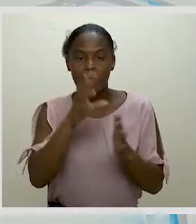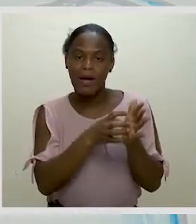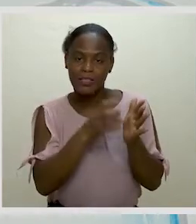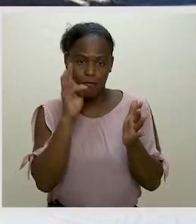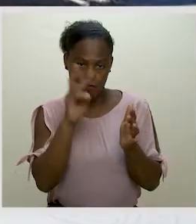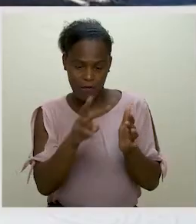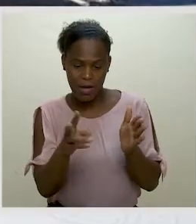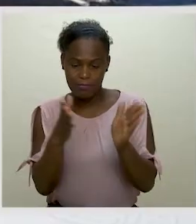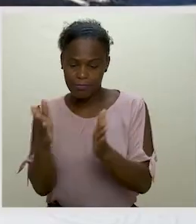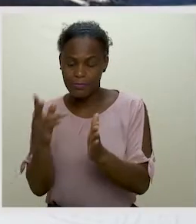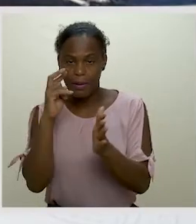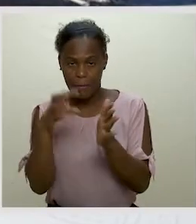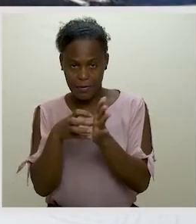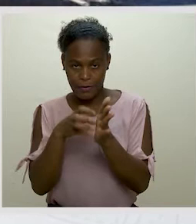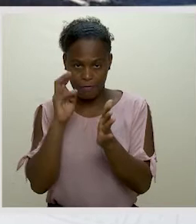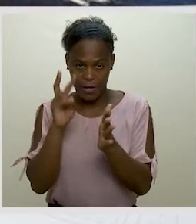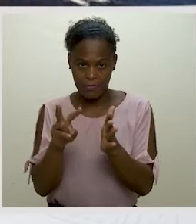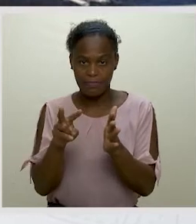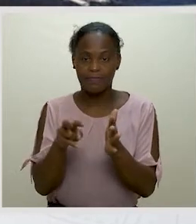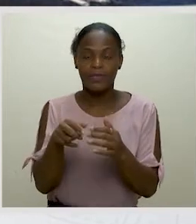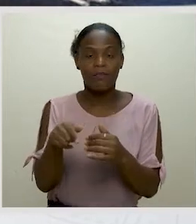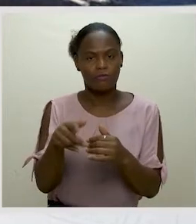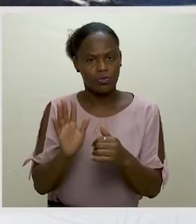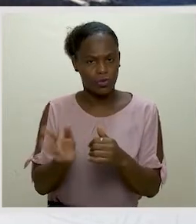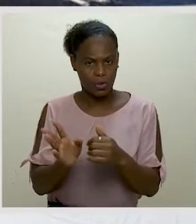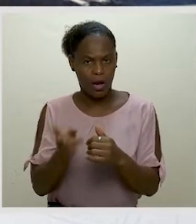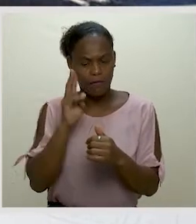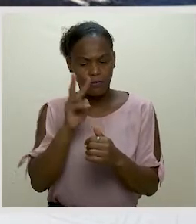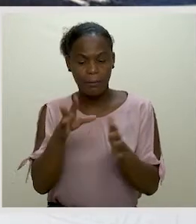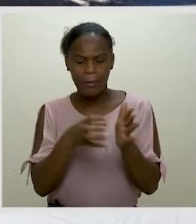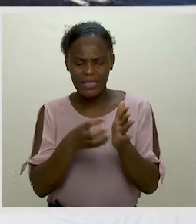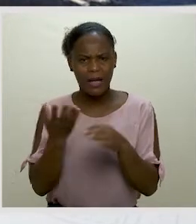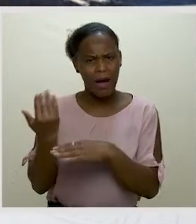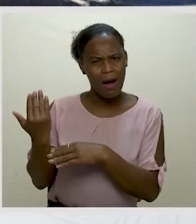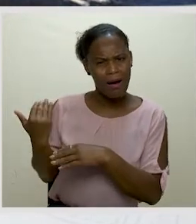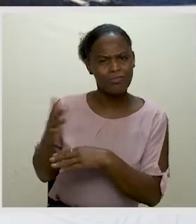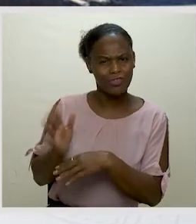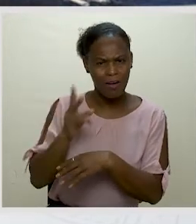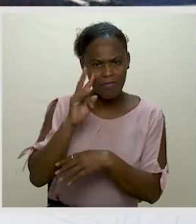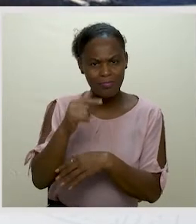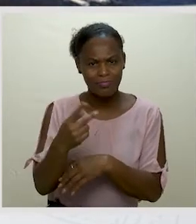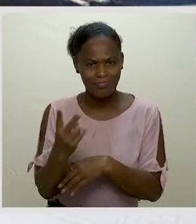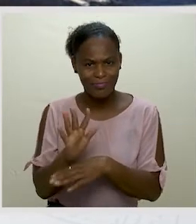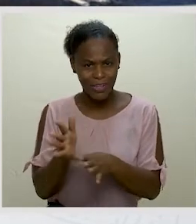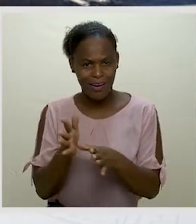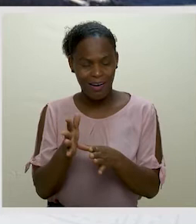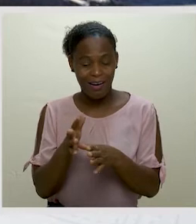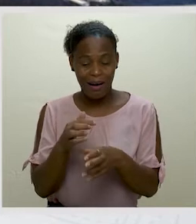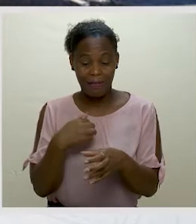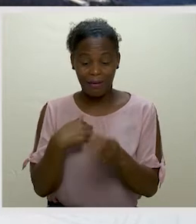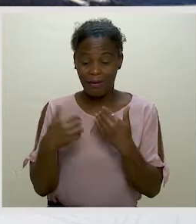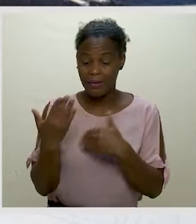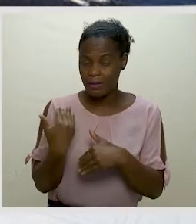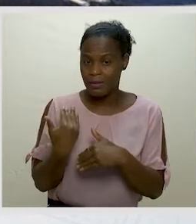a imagem que nós temos do lado direito. Vocês certamente já terão visto aquela imagem. Eu